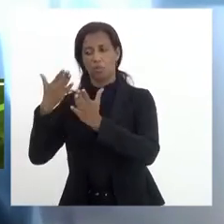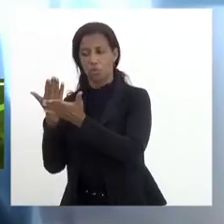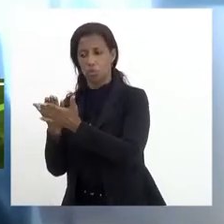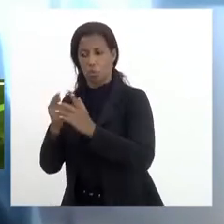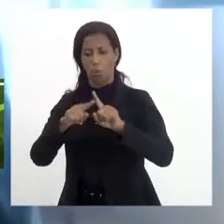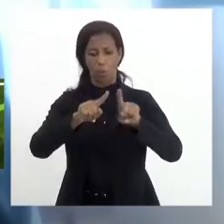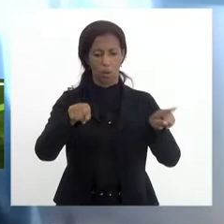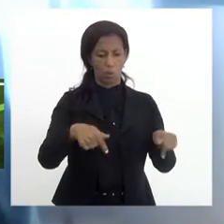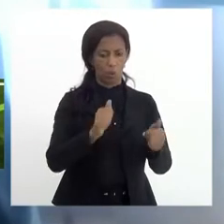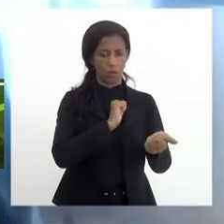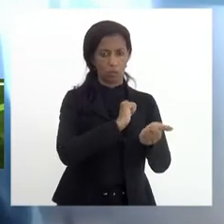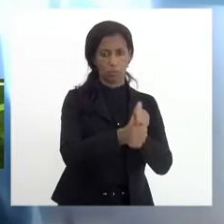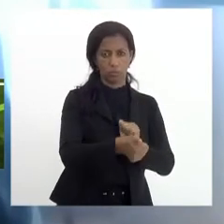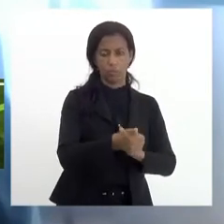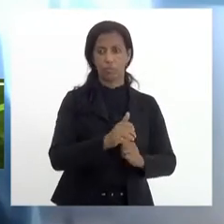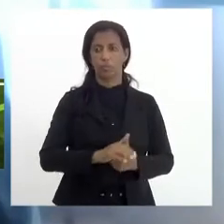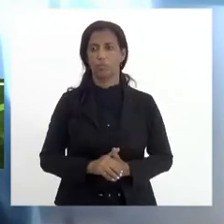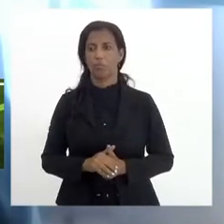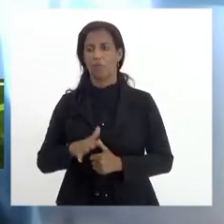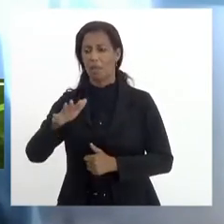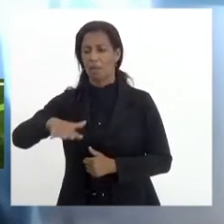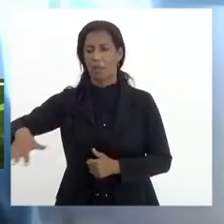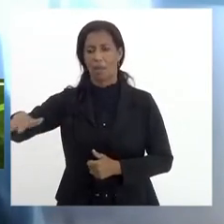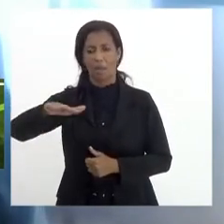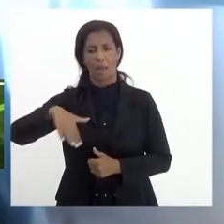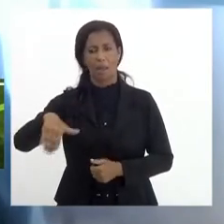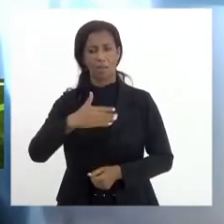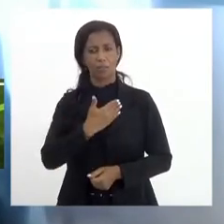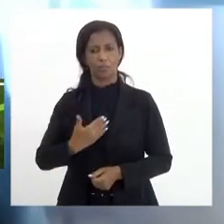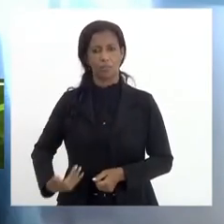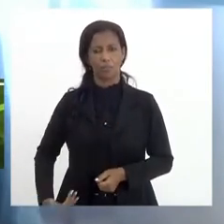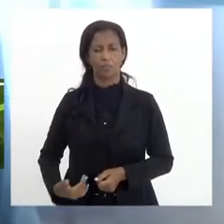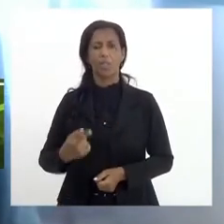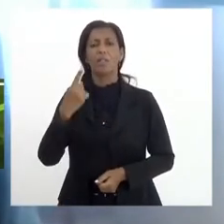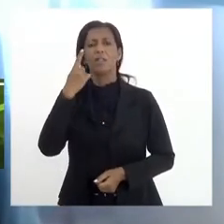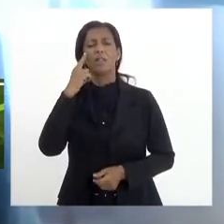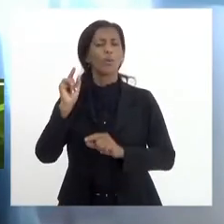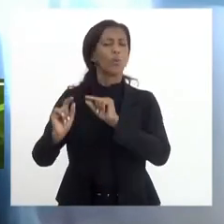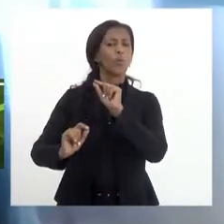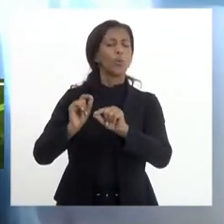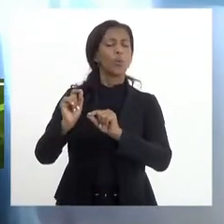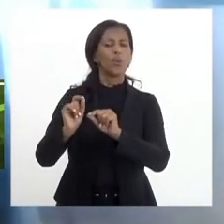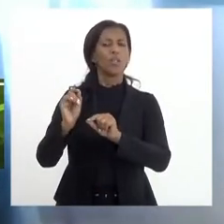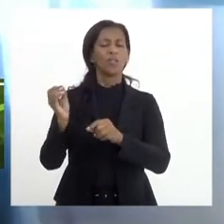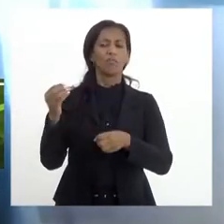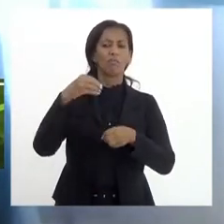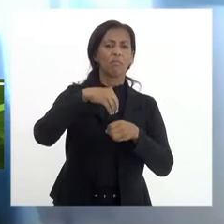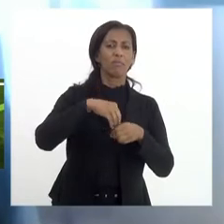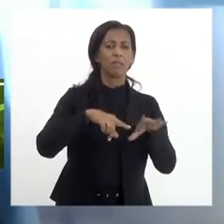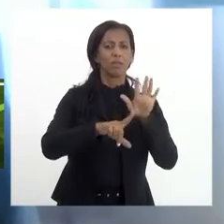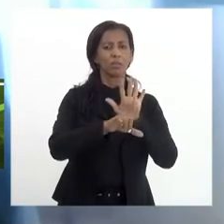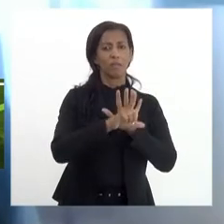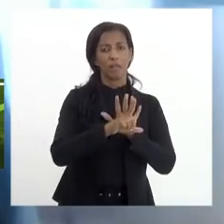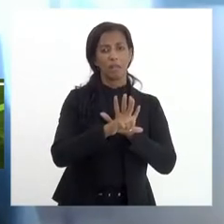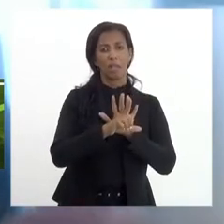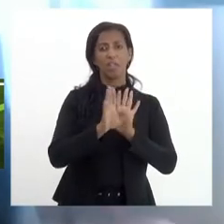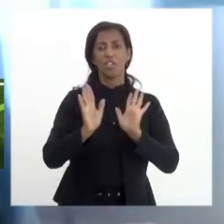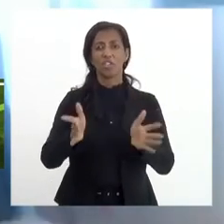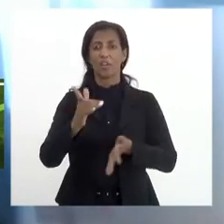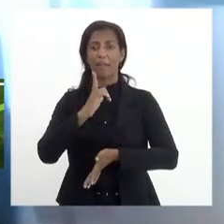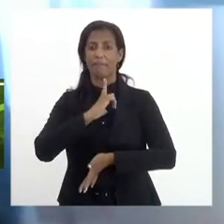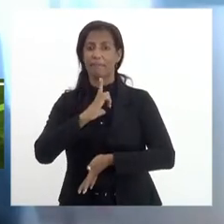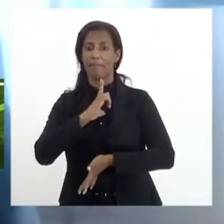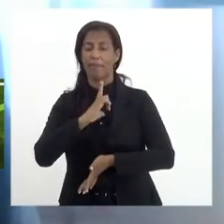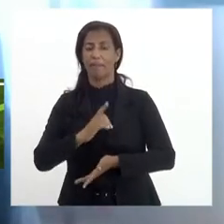quadras esportivas, áreas públicas. Teria que ver o que já está na lei e o que não está nessa lei já existente para